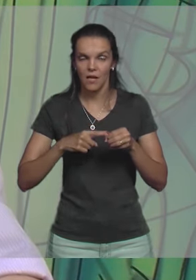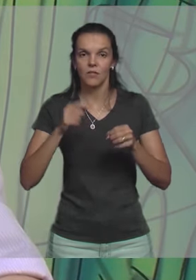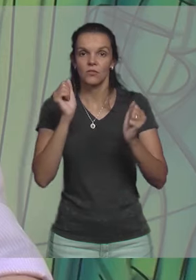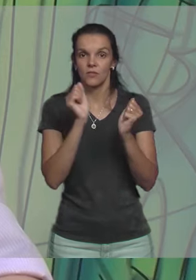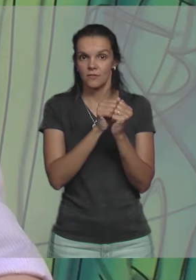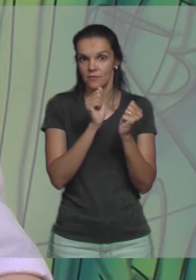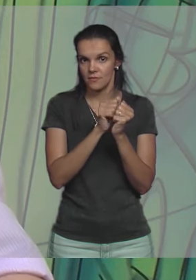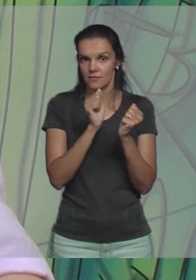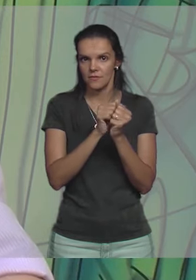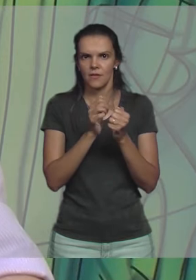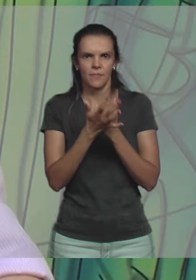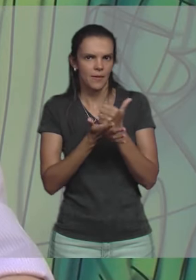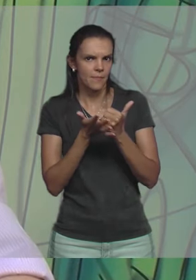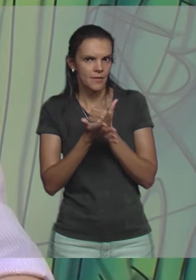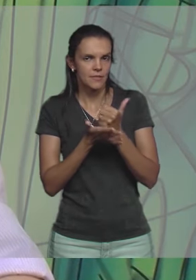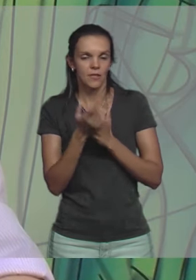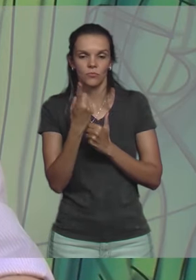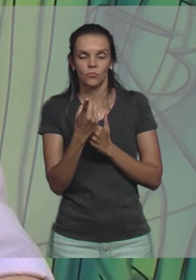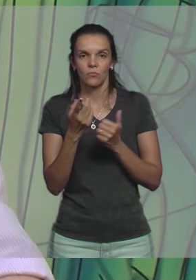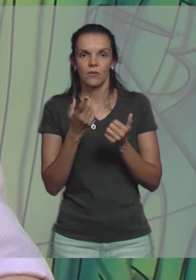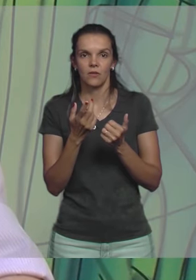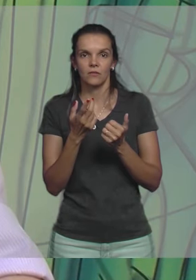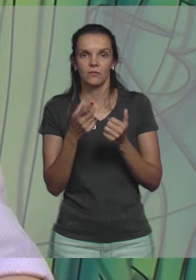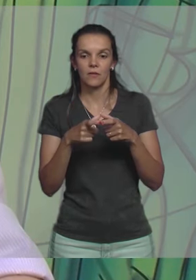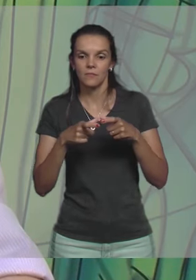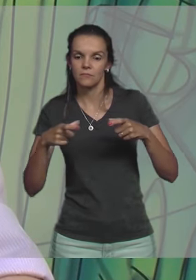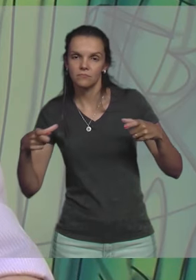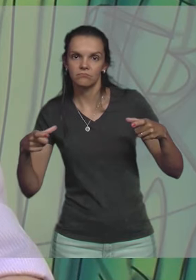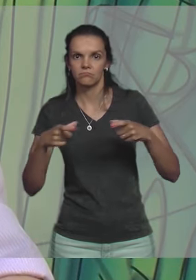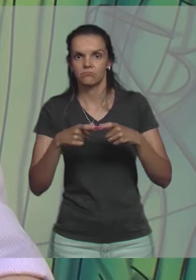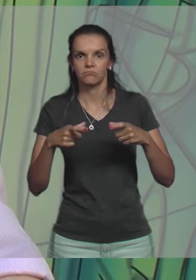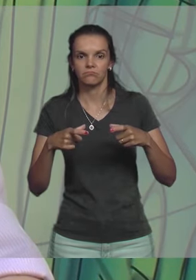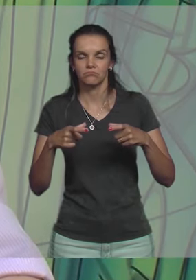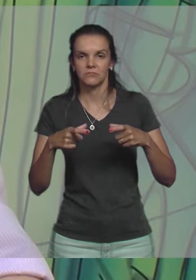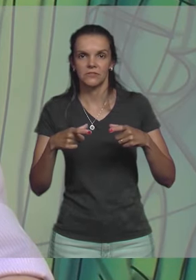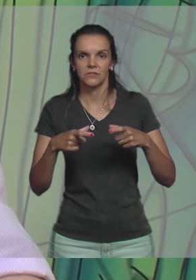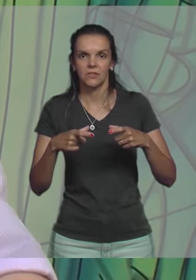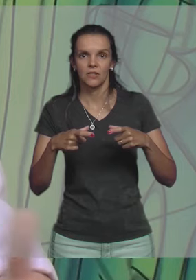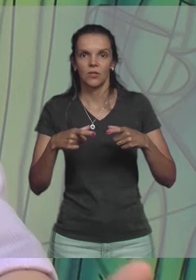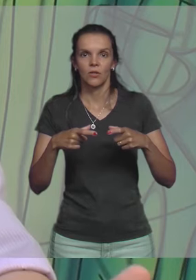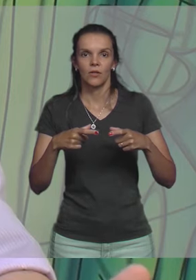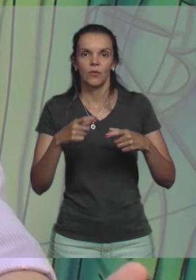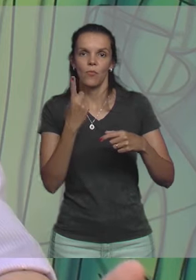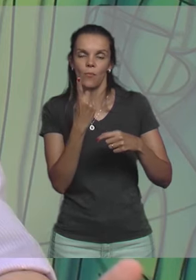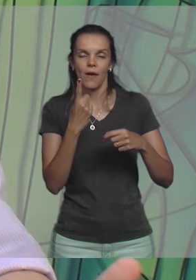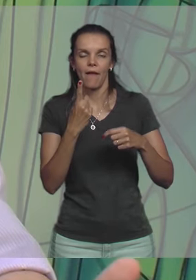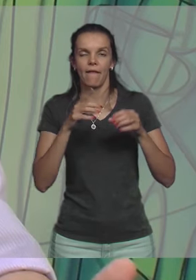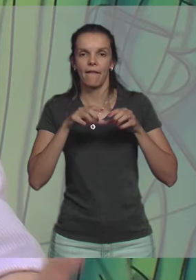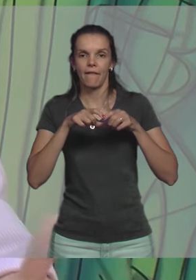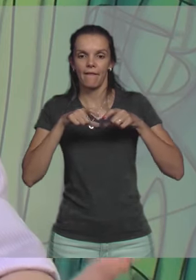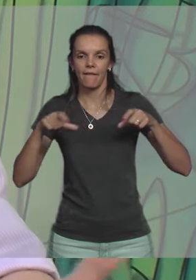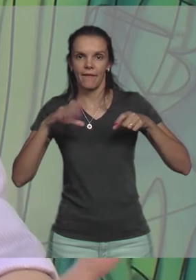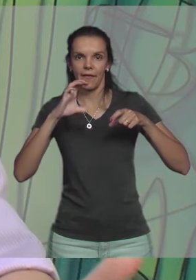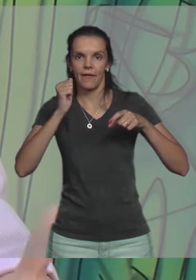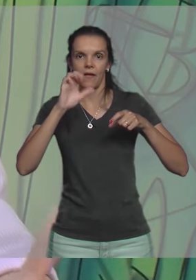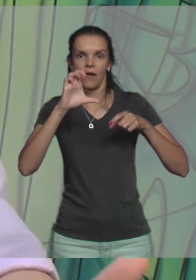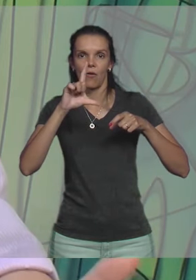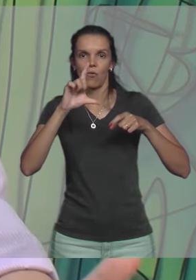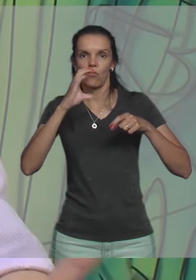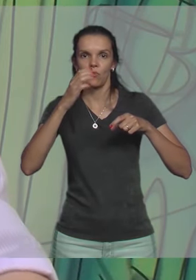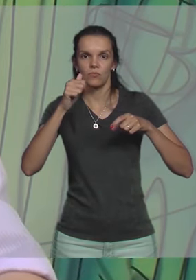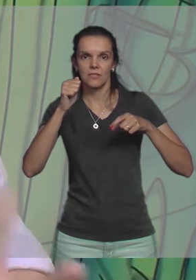sistema viário baseado numa pista para veículos, com estacionamento lateral e uma calçada, e estabeleço